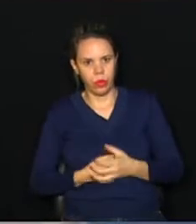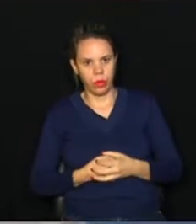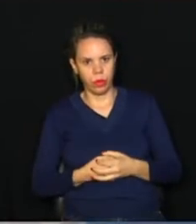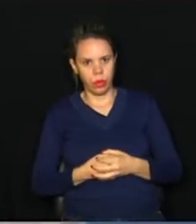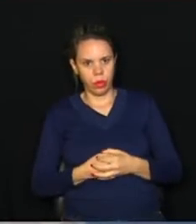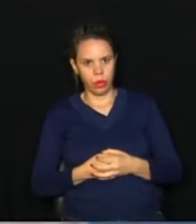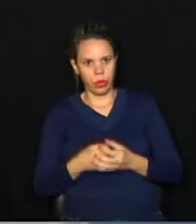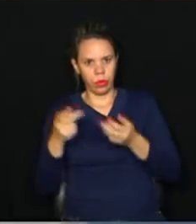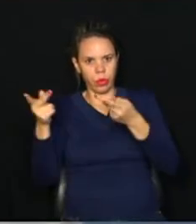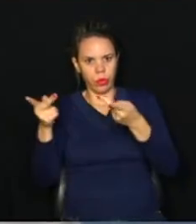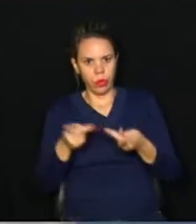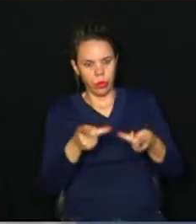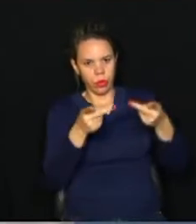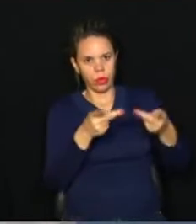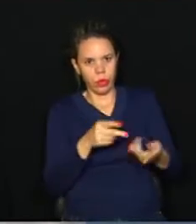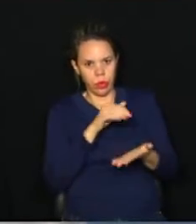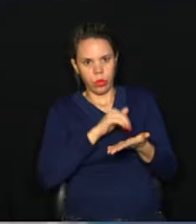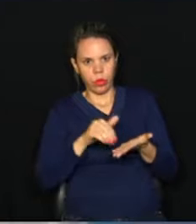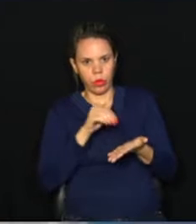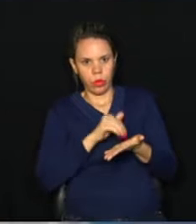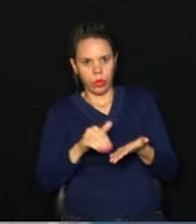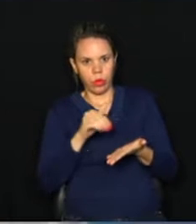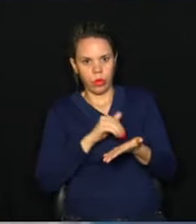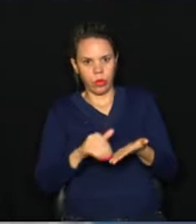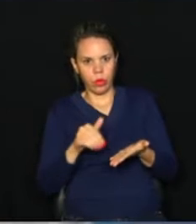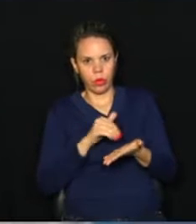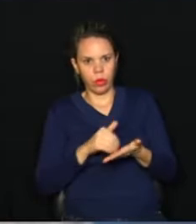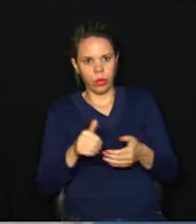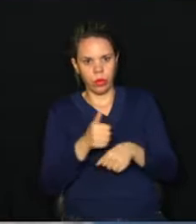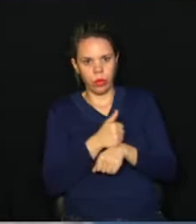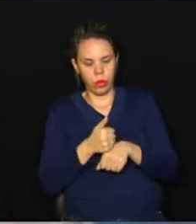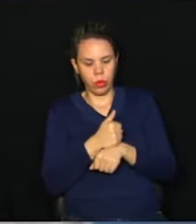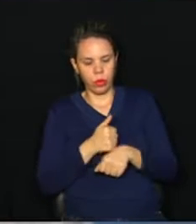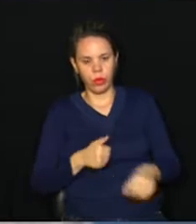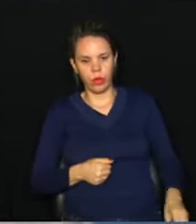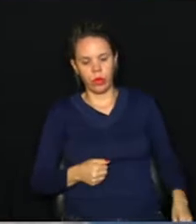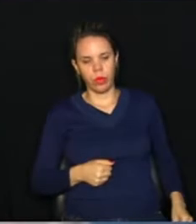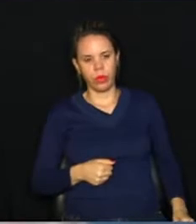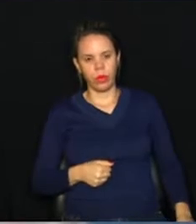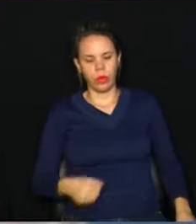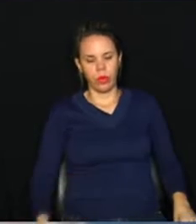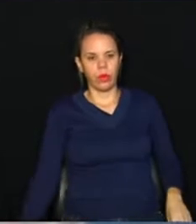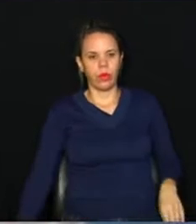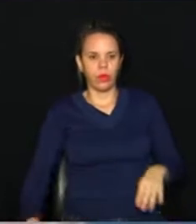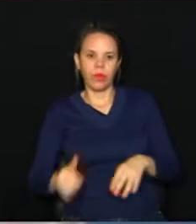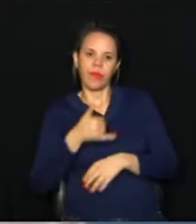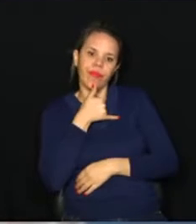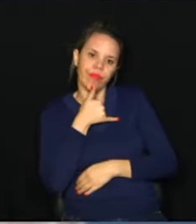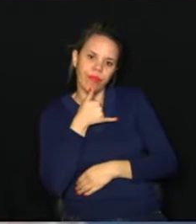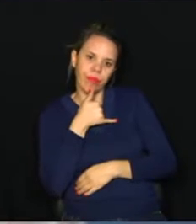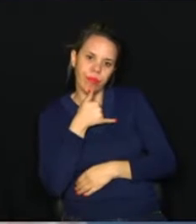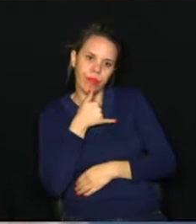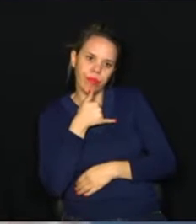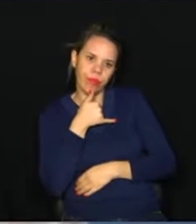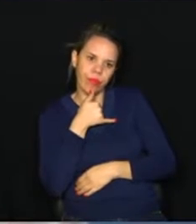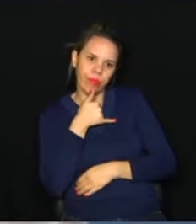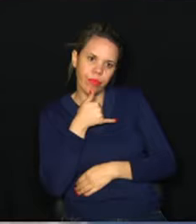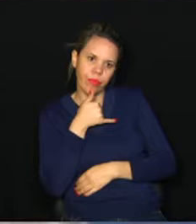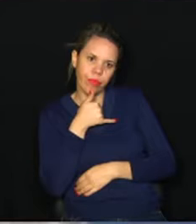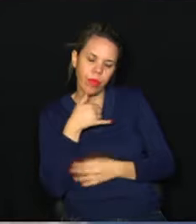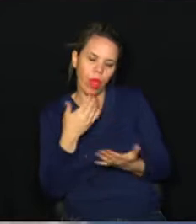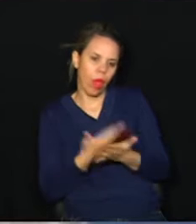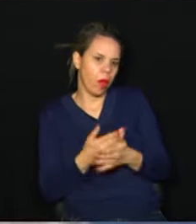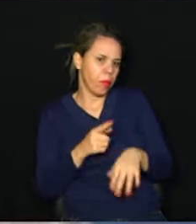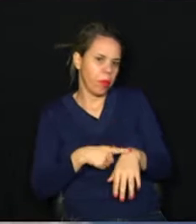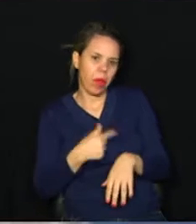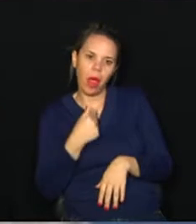Nós convidamos as secretarias respectivas aqui dos institutos, infelizmente elas até o presente momento